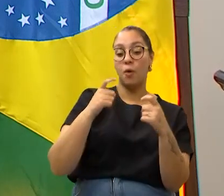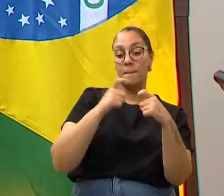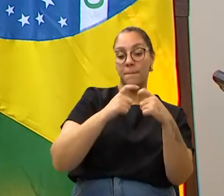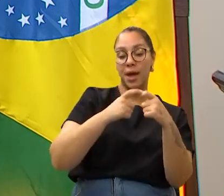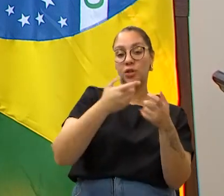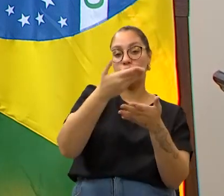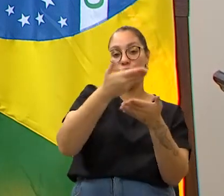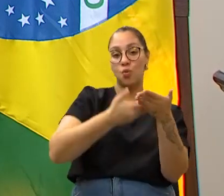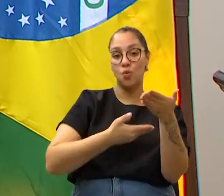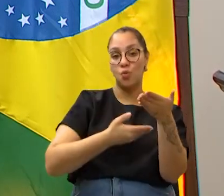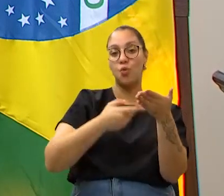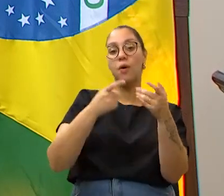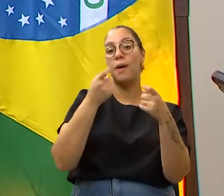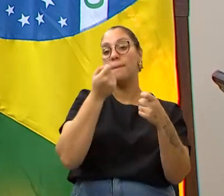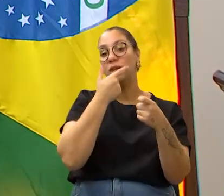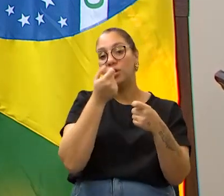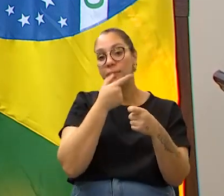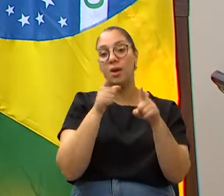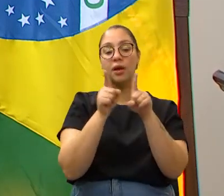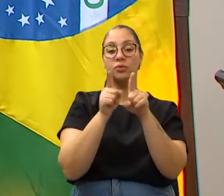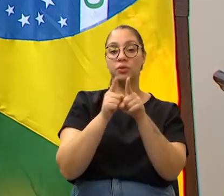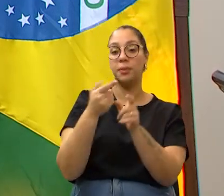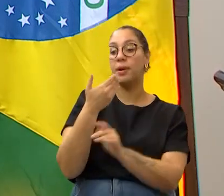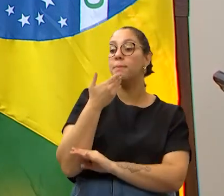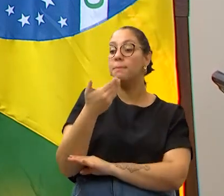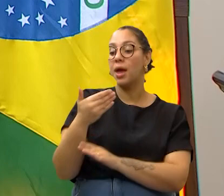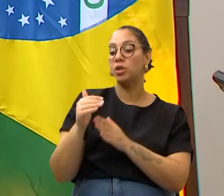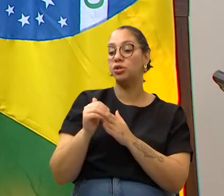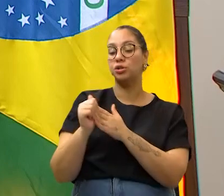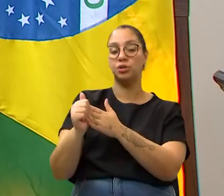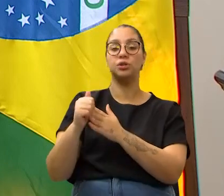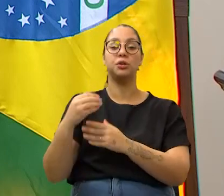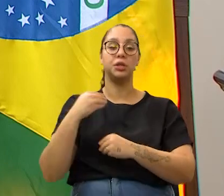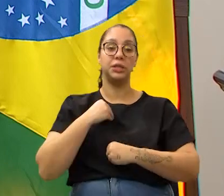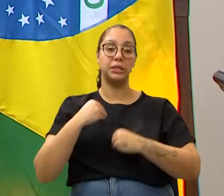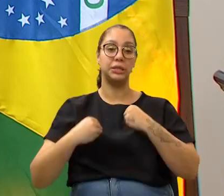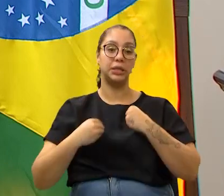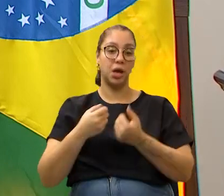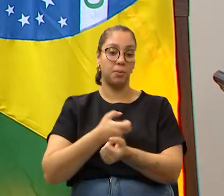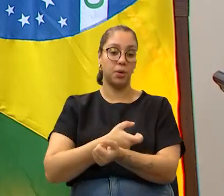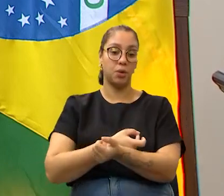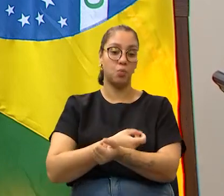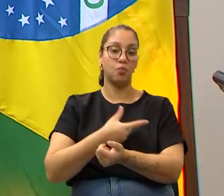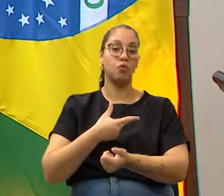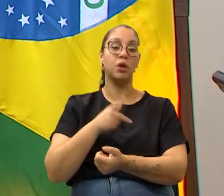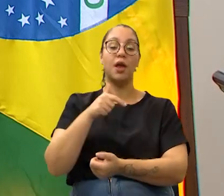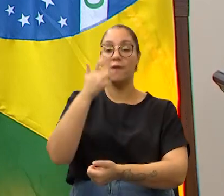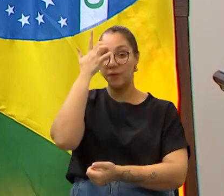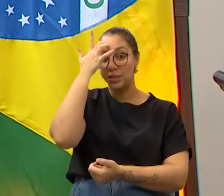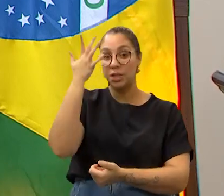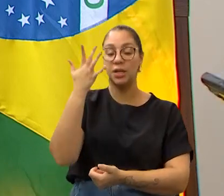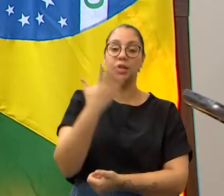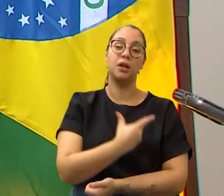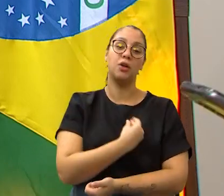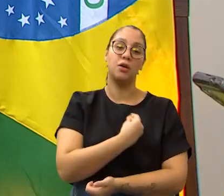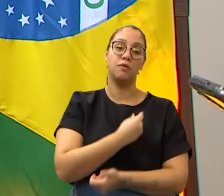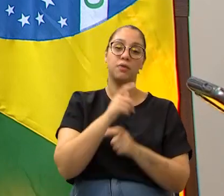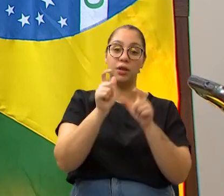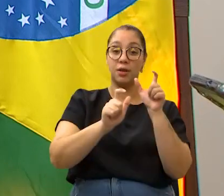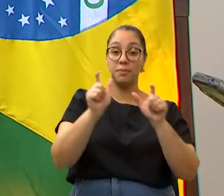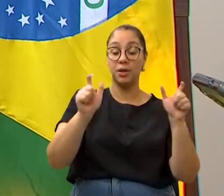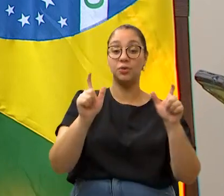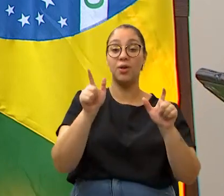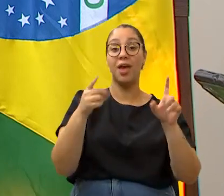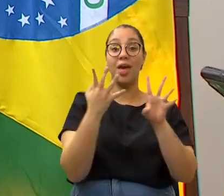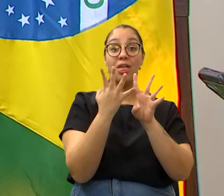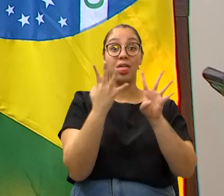médico prescreva receita, encaminhe exames, facilitando a vida do indivíduo. Ele diminuindo